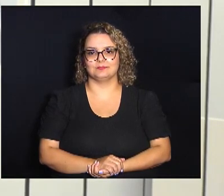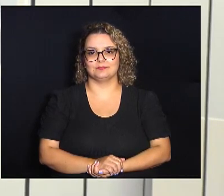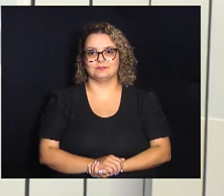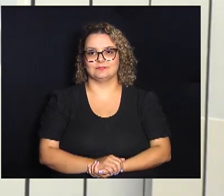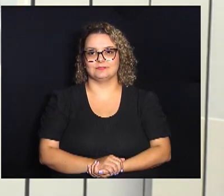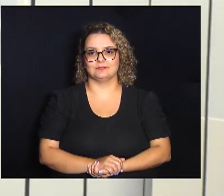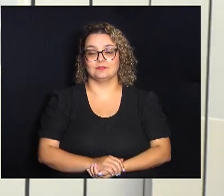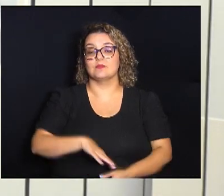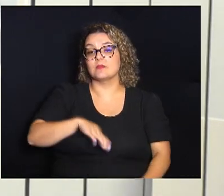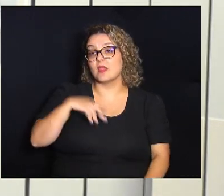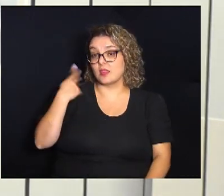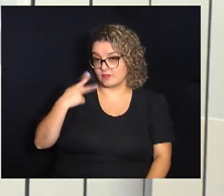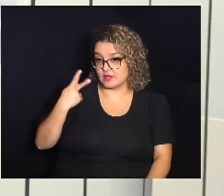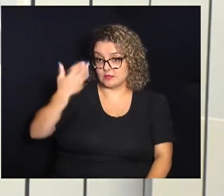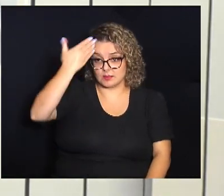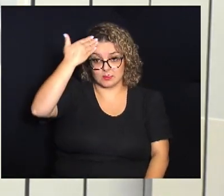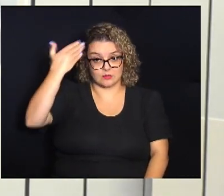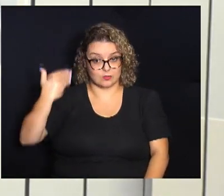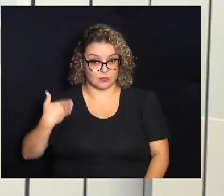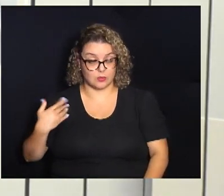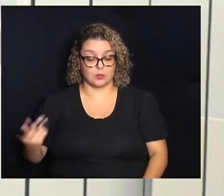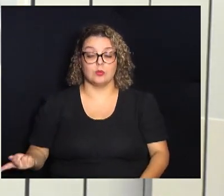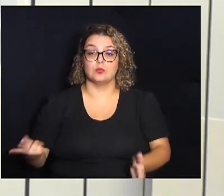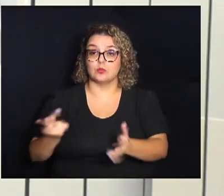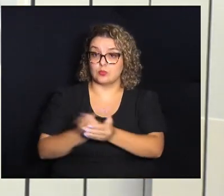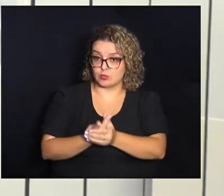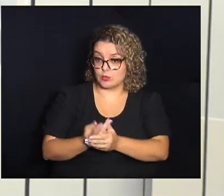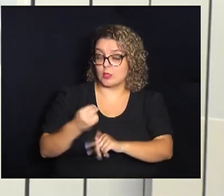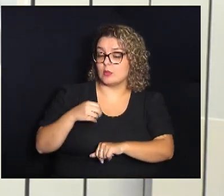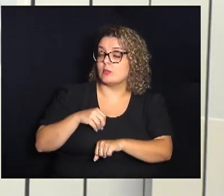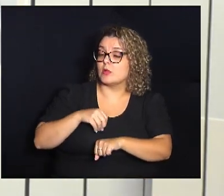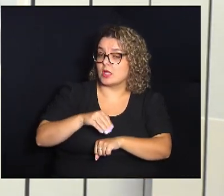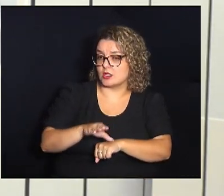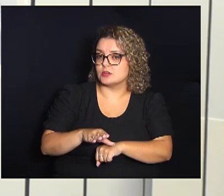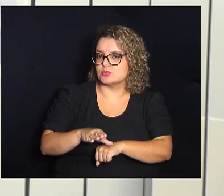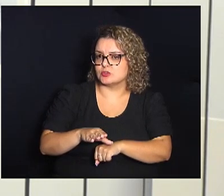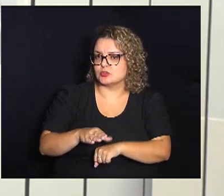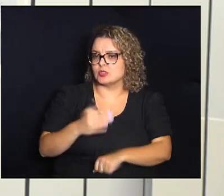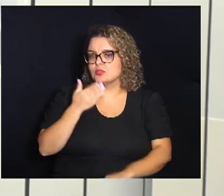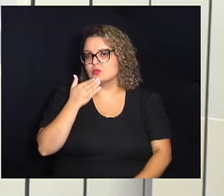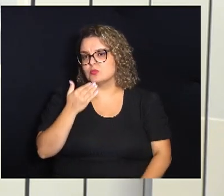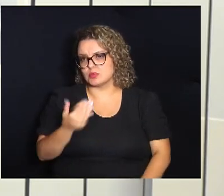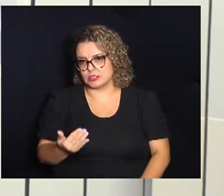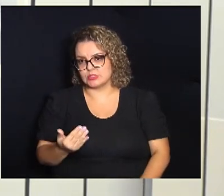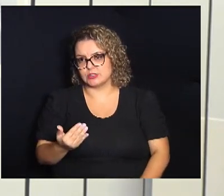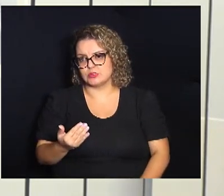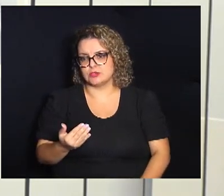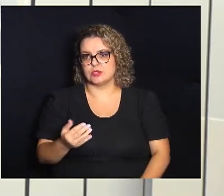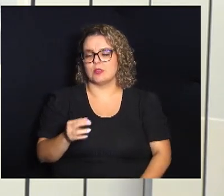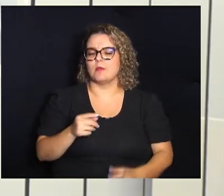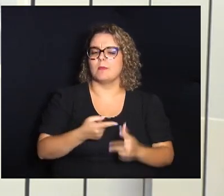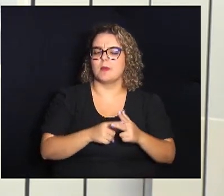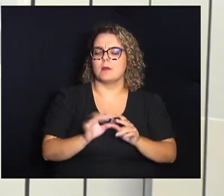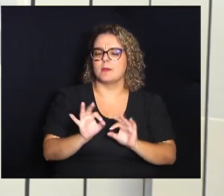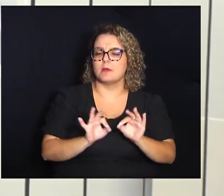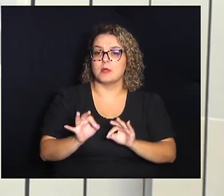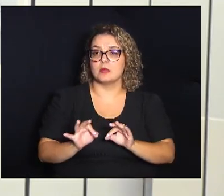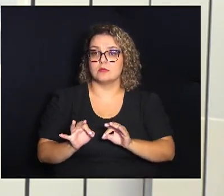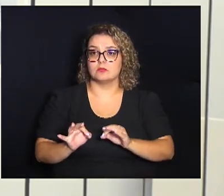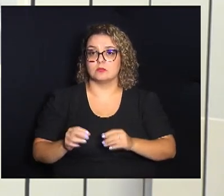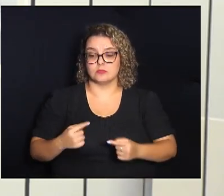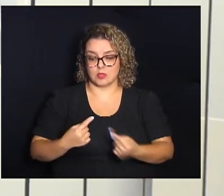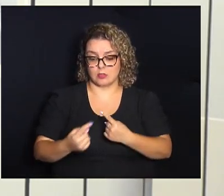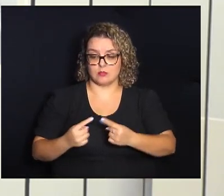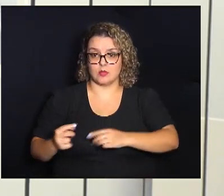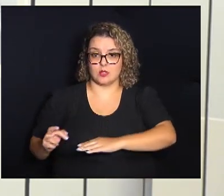A vereadora Débora Palermo protocolou uma indicação solicitando reparos em passagem de fauna